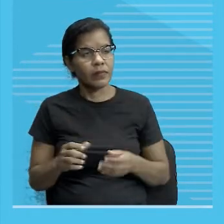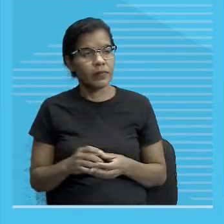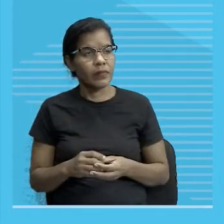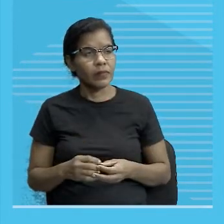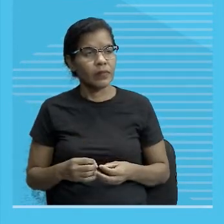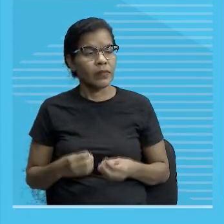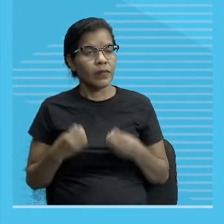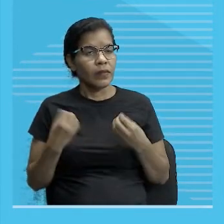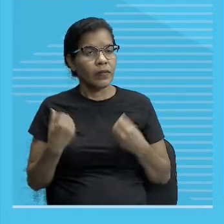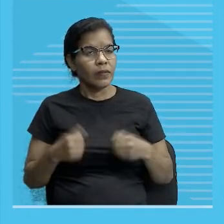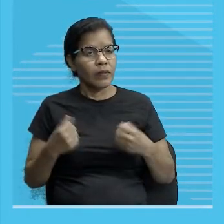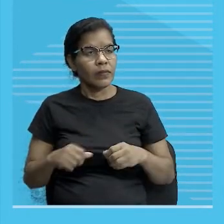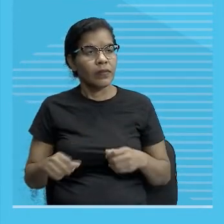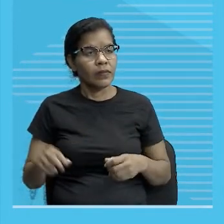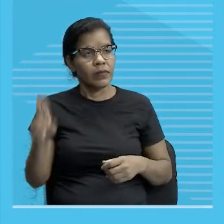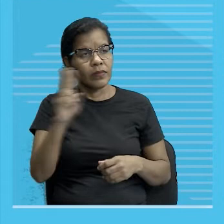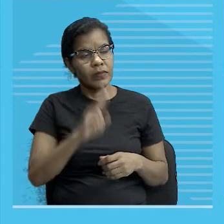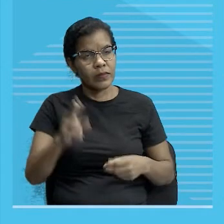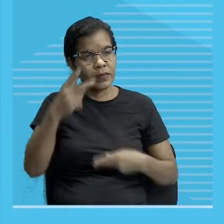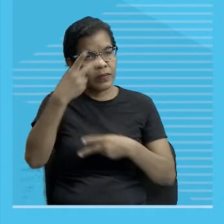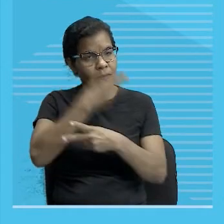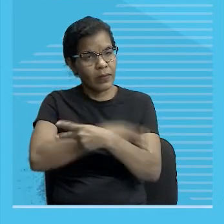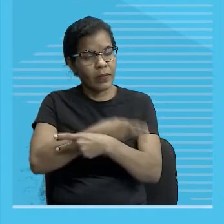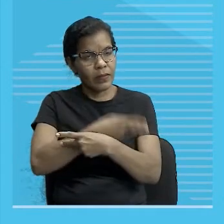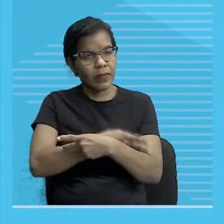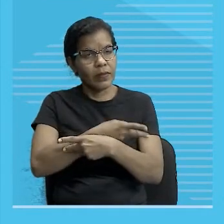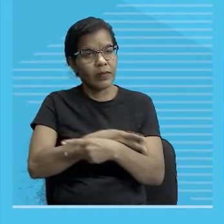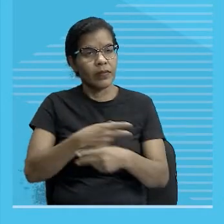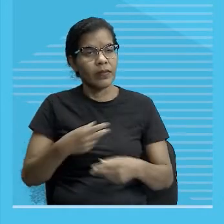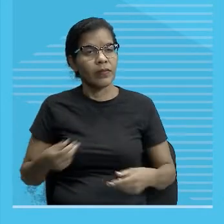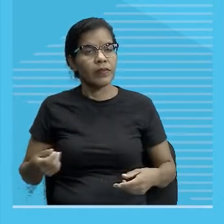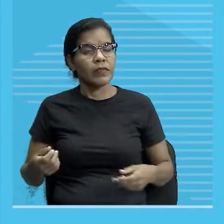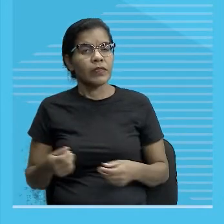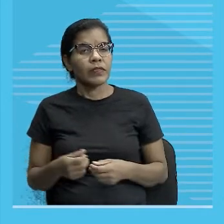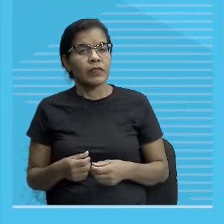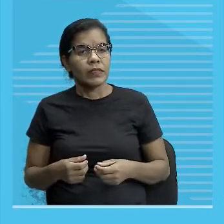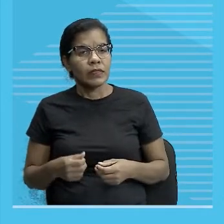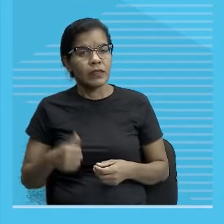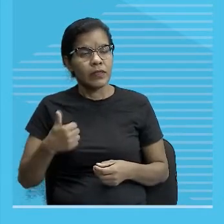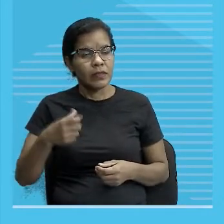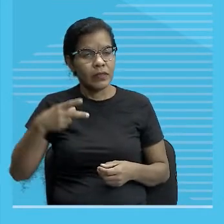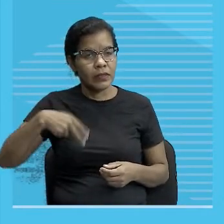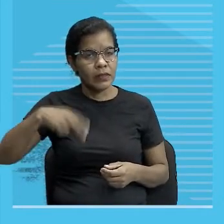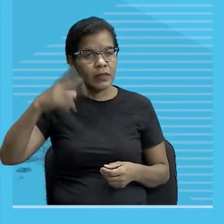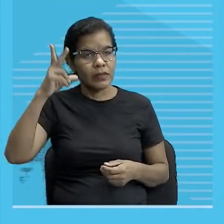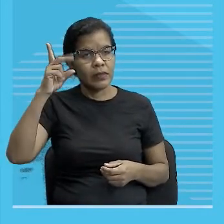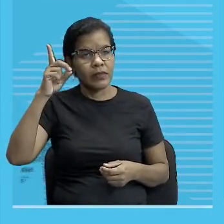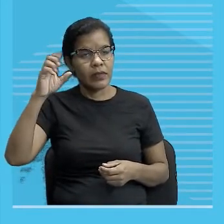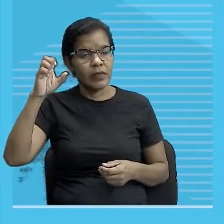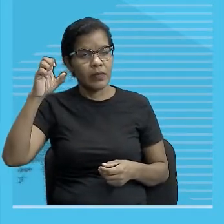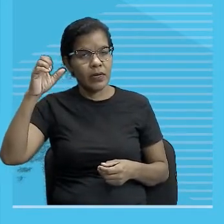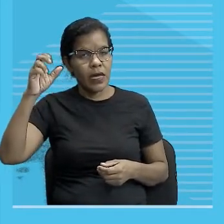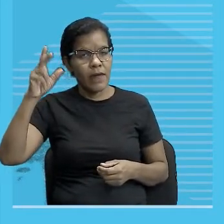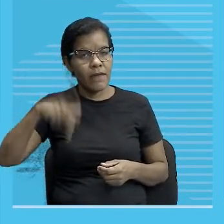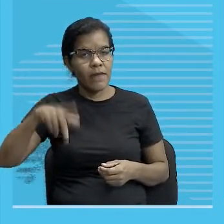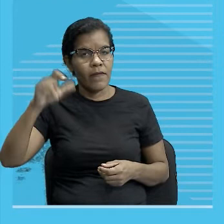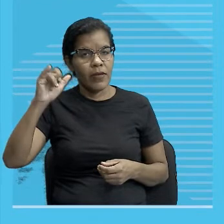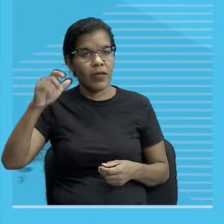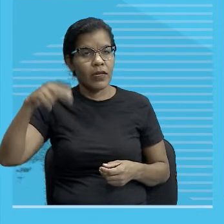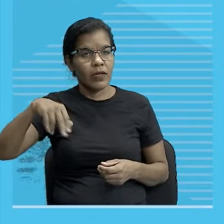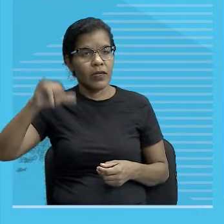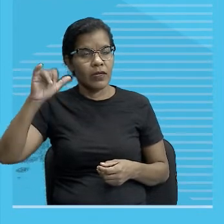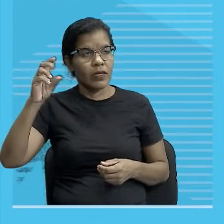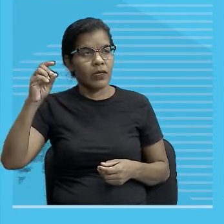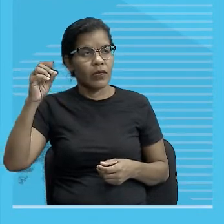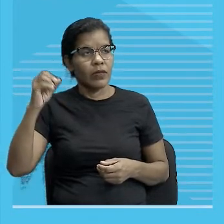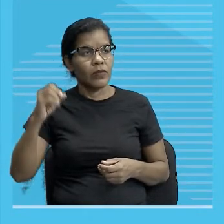dele? Muito provavelmente um pronome indefinido, um artigo indefinido, tá? Por que, que você diz assim? Um homem